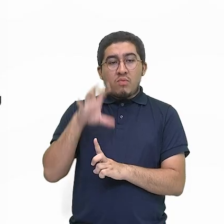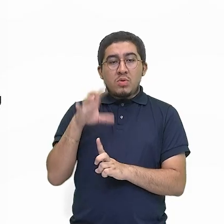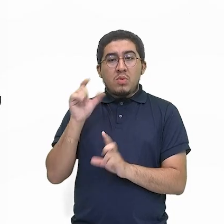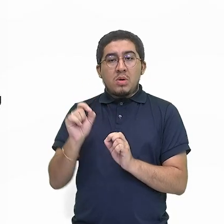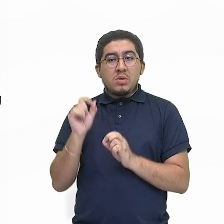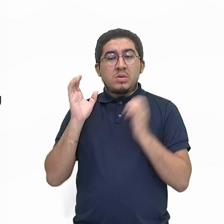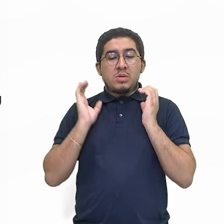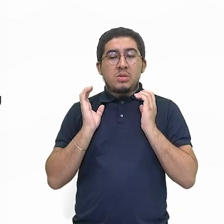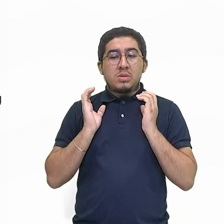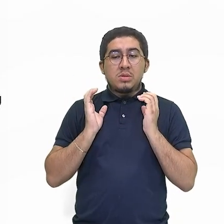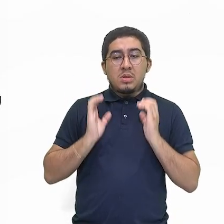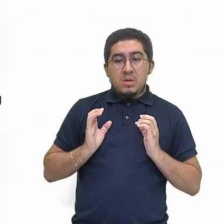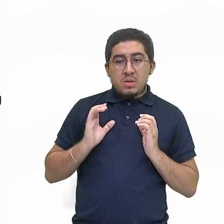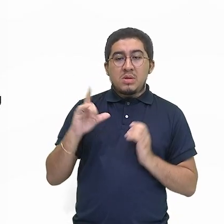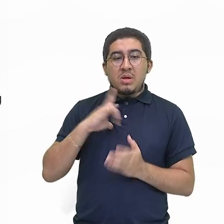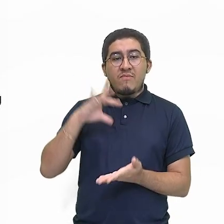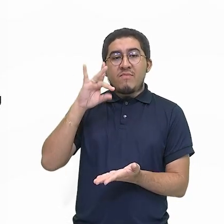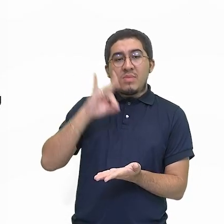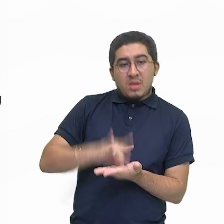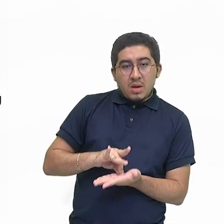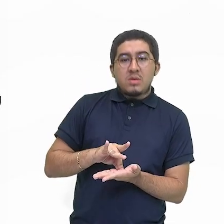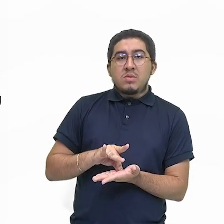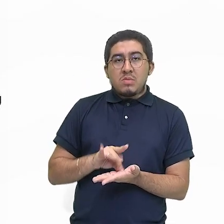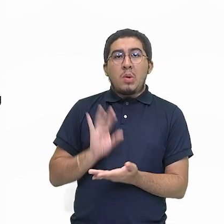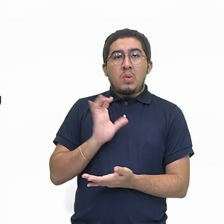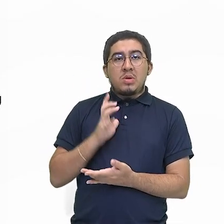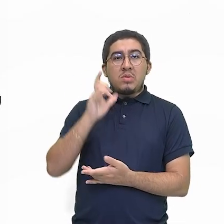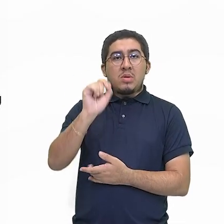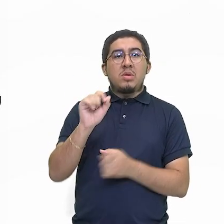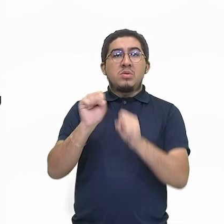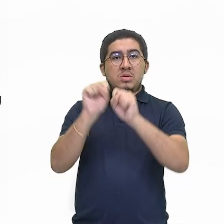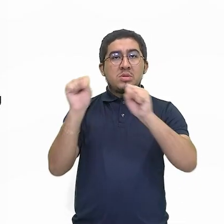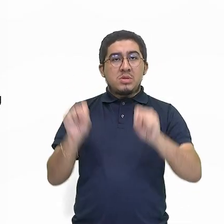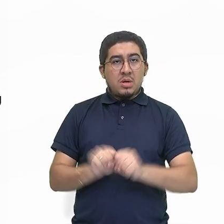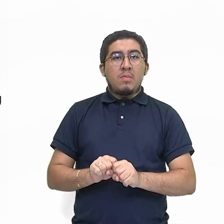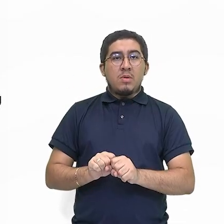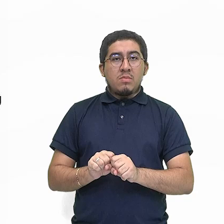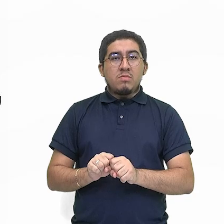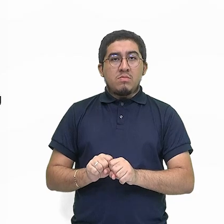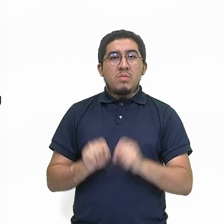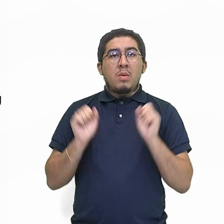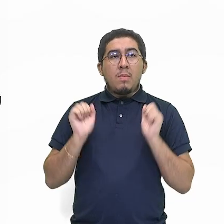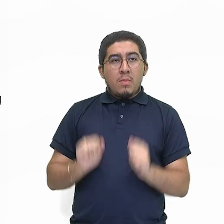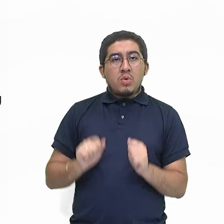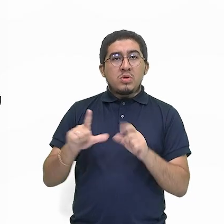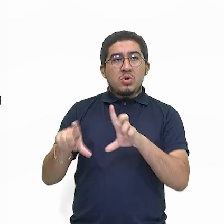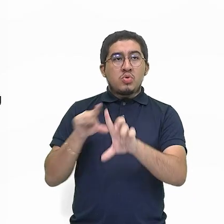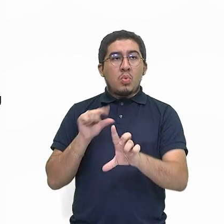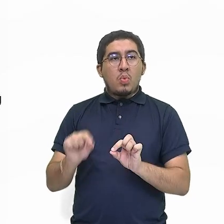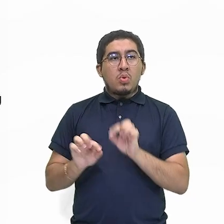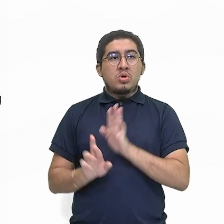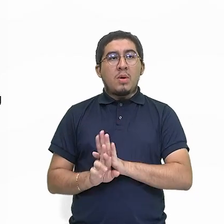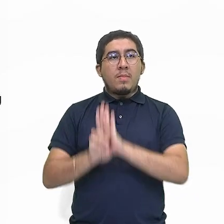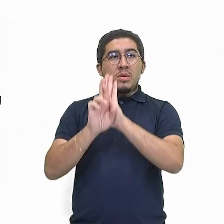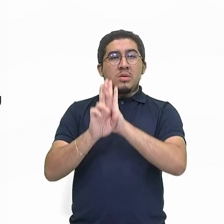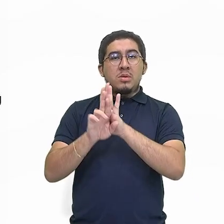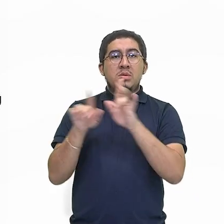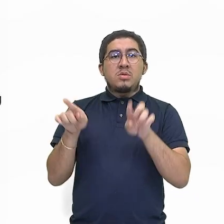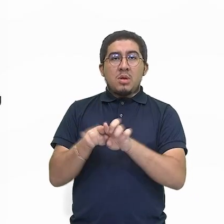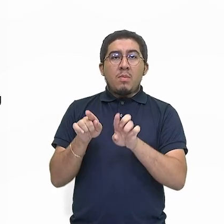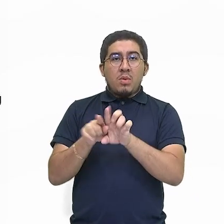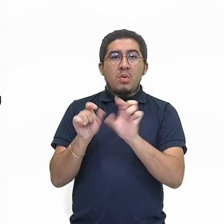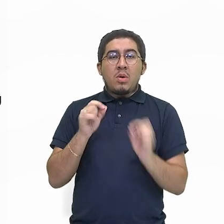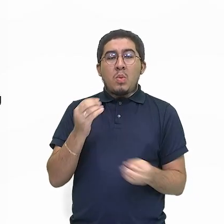têm impacto real sobre o sistema, seja na escolha de representantes,